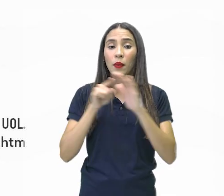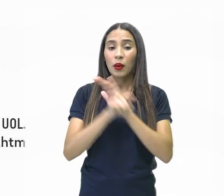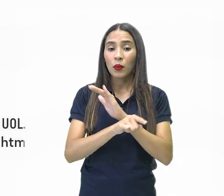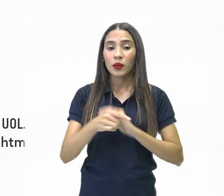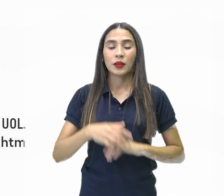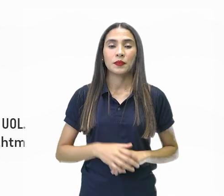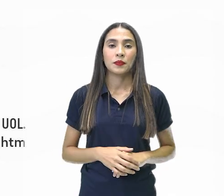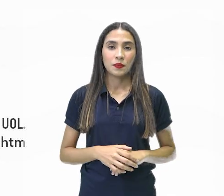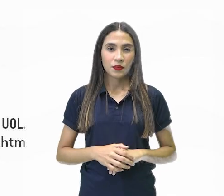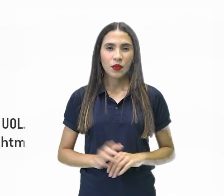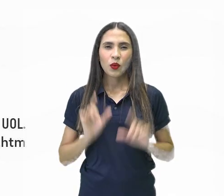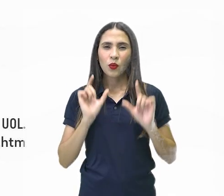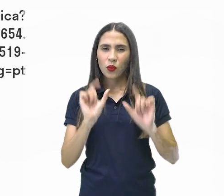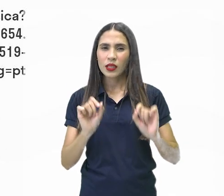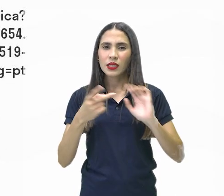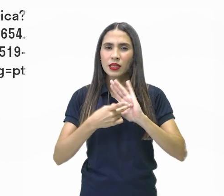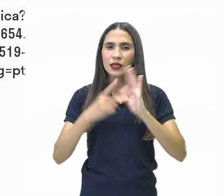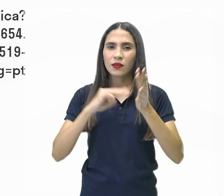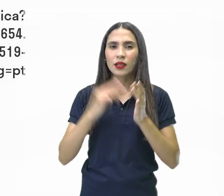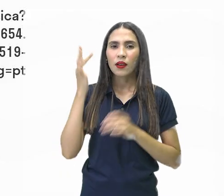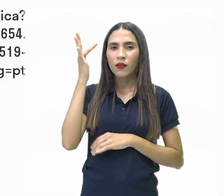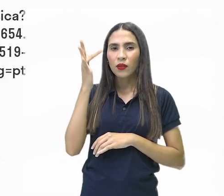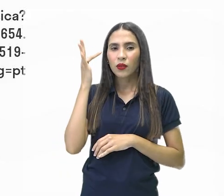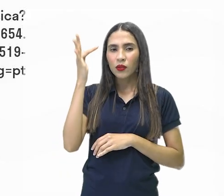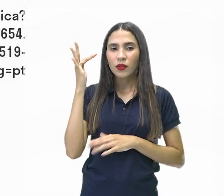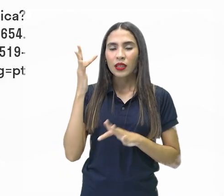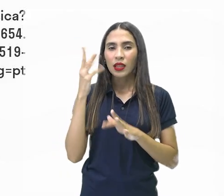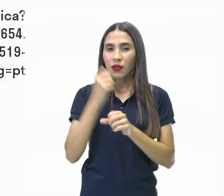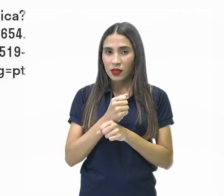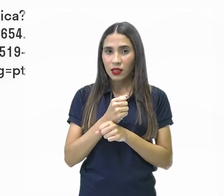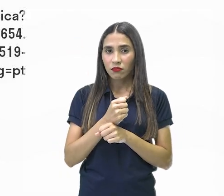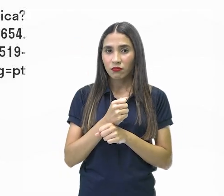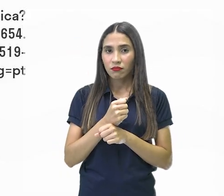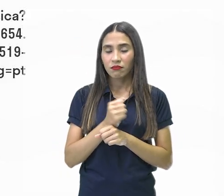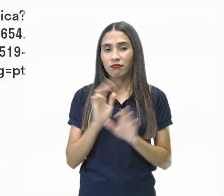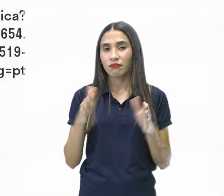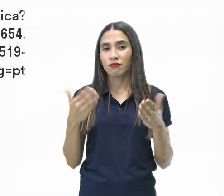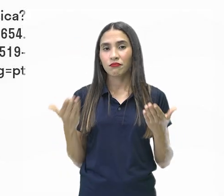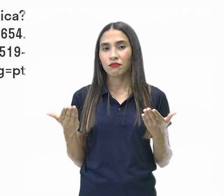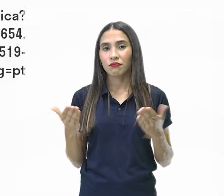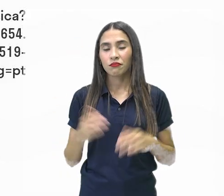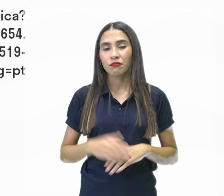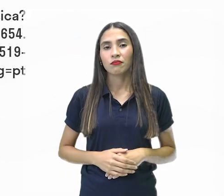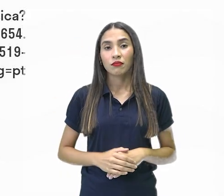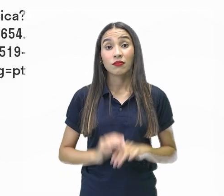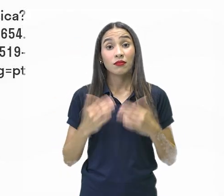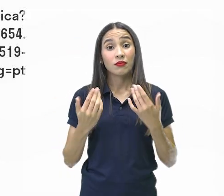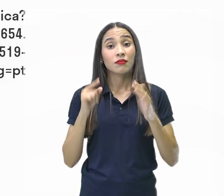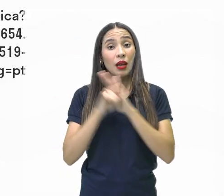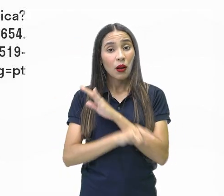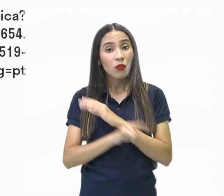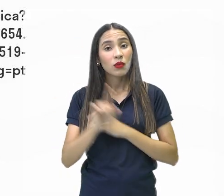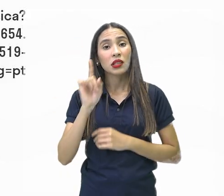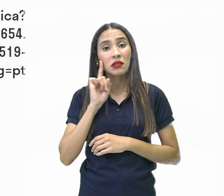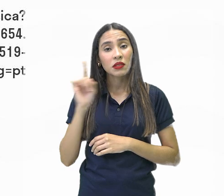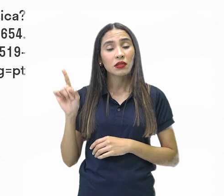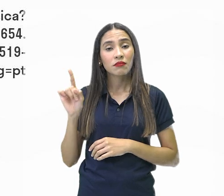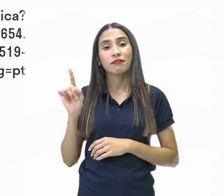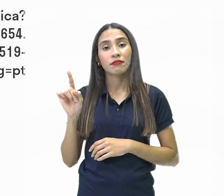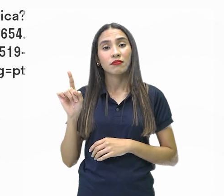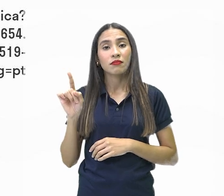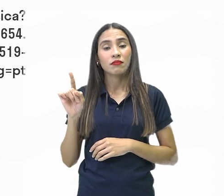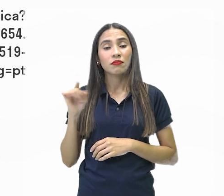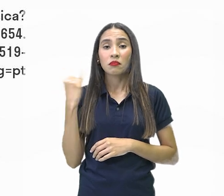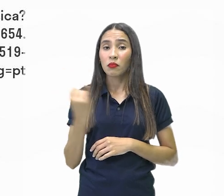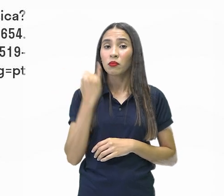Agora, uma pergunta. O que é filosofia da física? Né? É uma pergunta aí até um